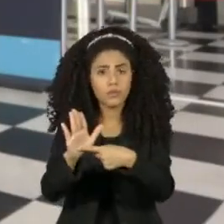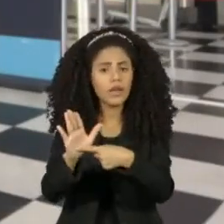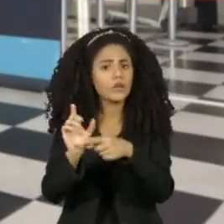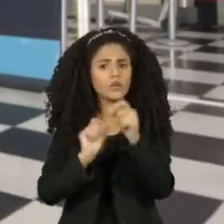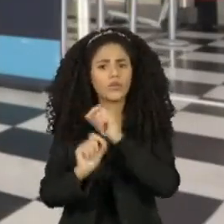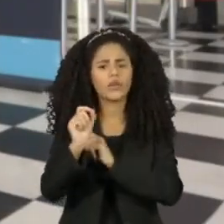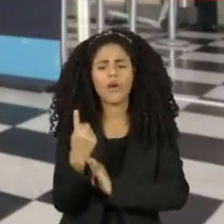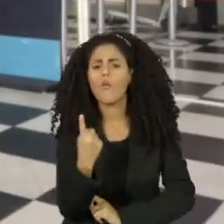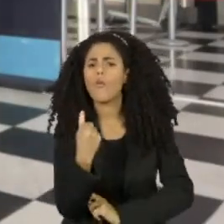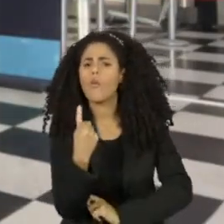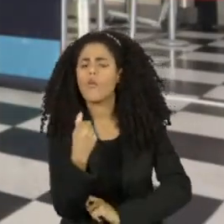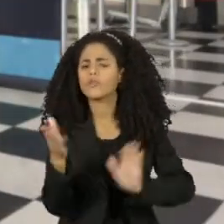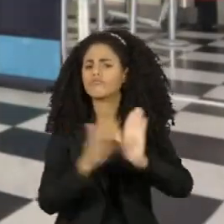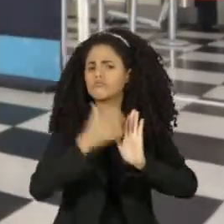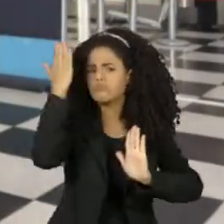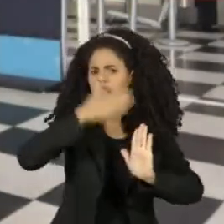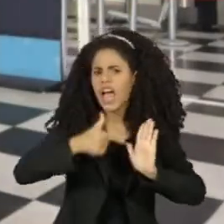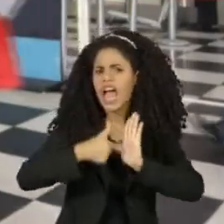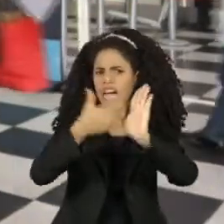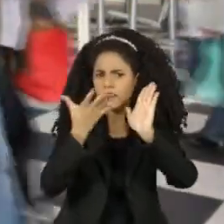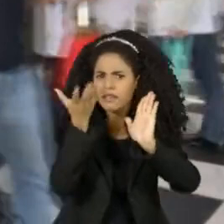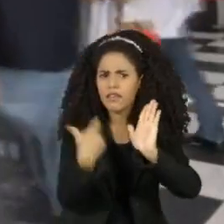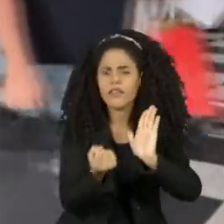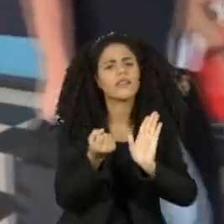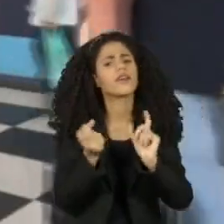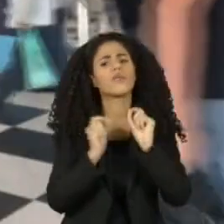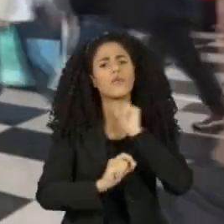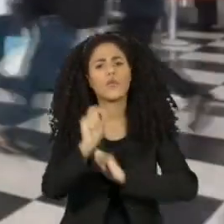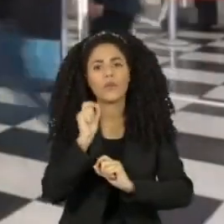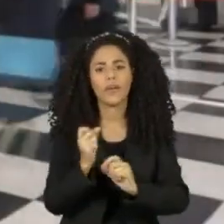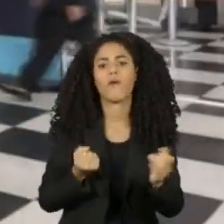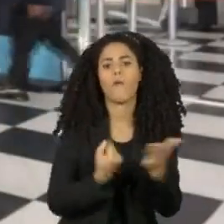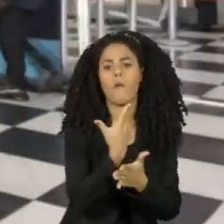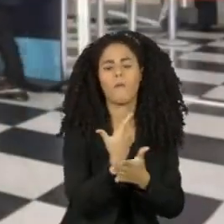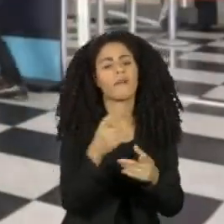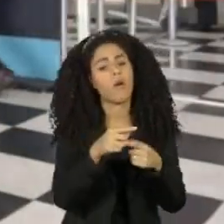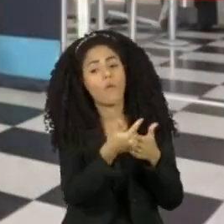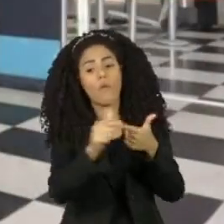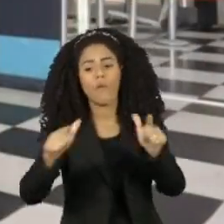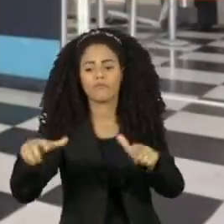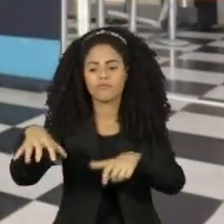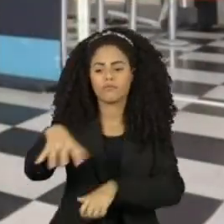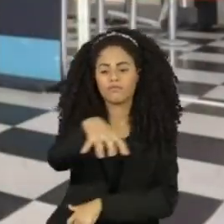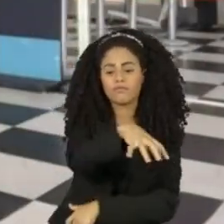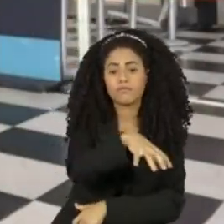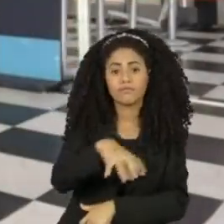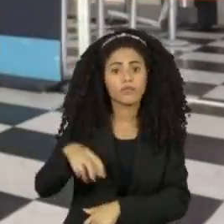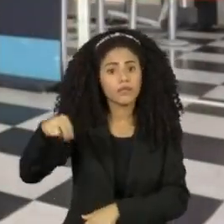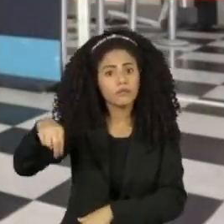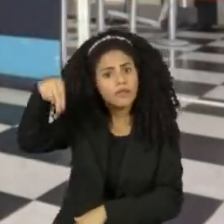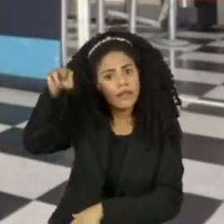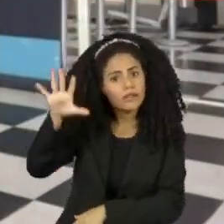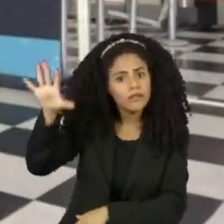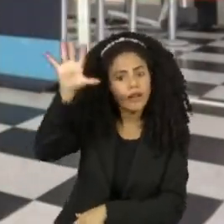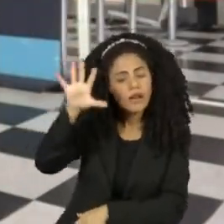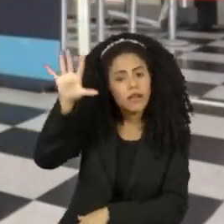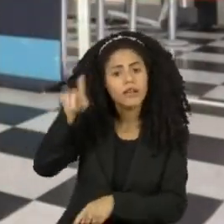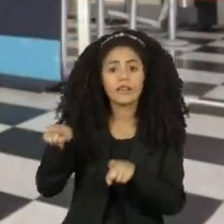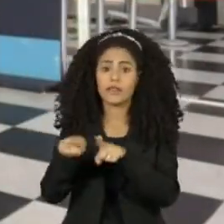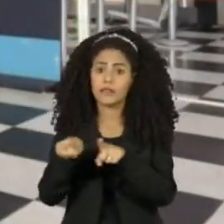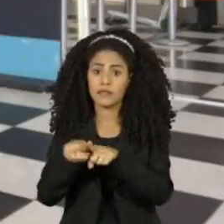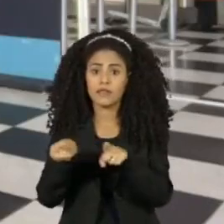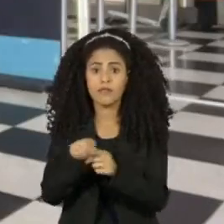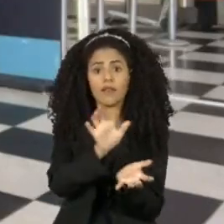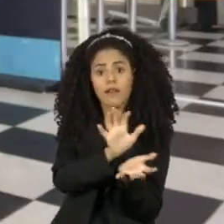único a apresentar proposta até agora. A empresa opera outros aeroportos no Nordeste, como os de Maceió